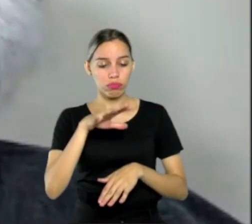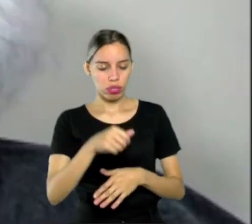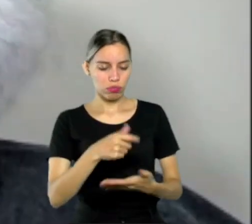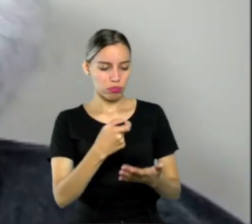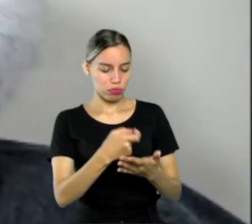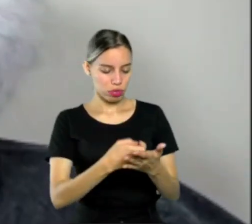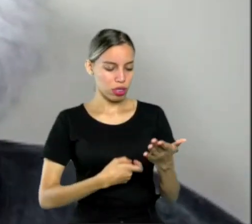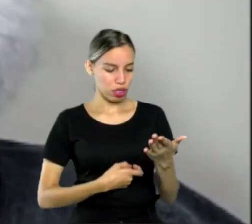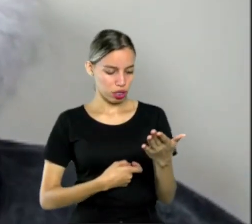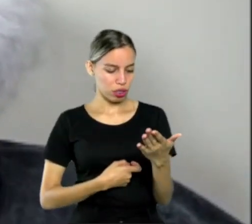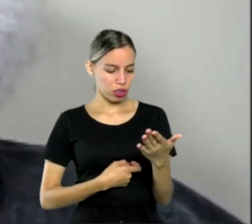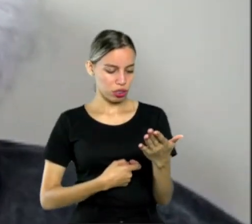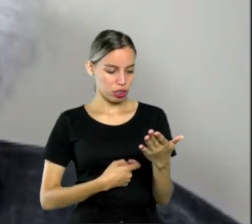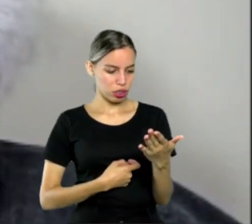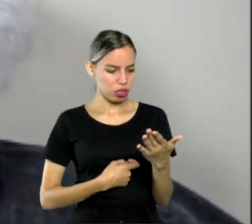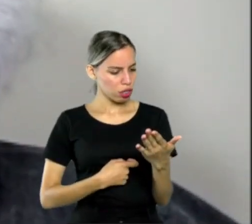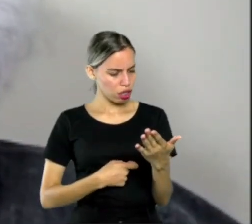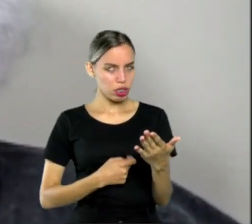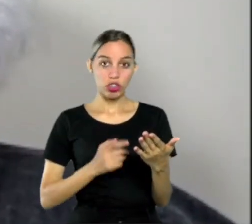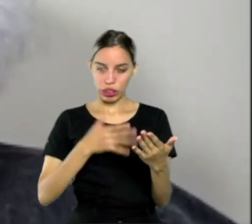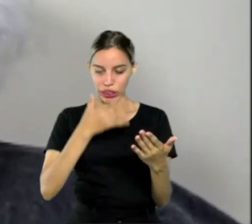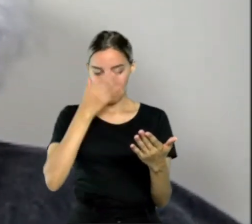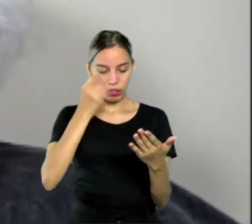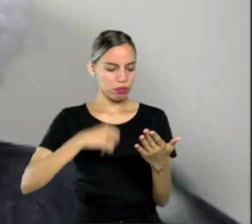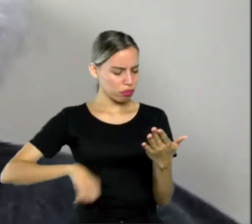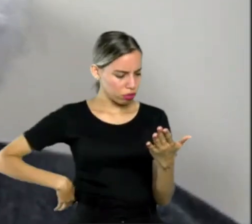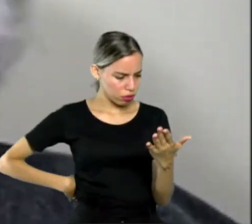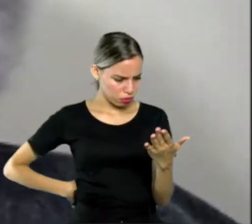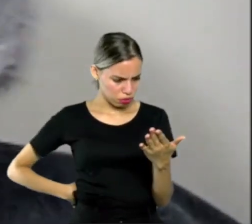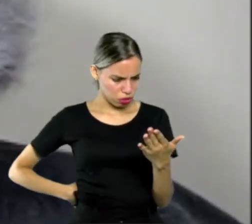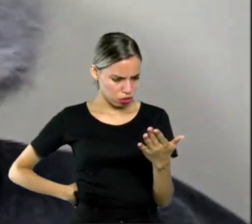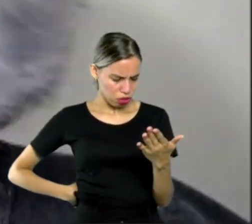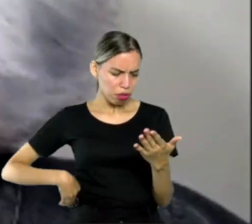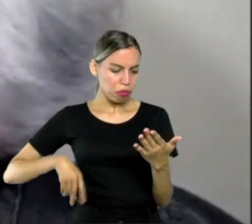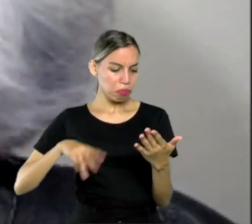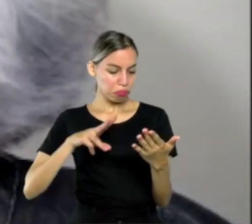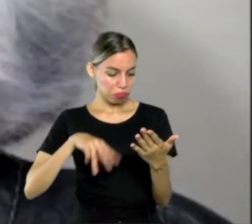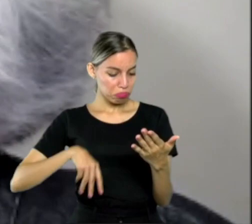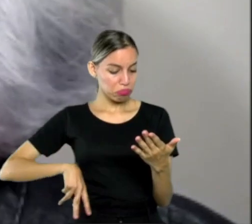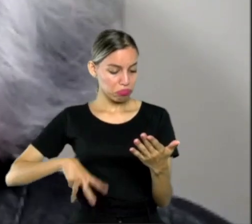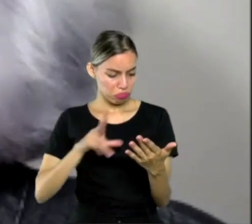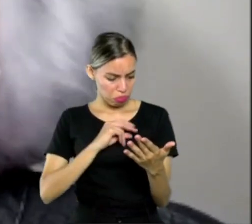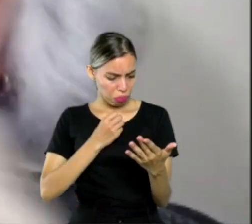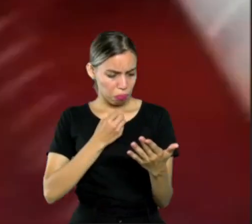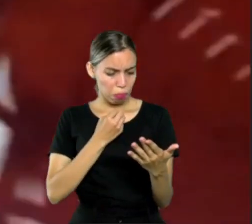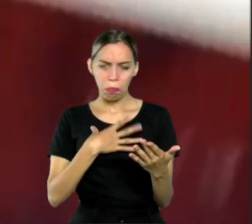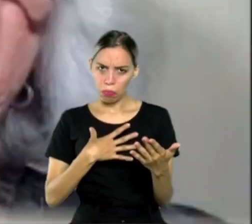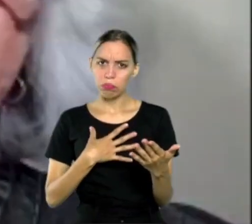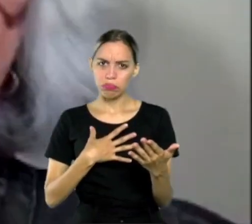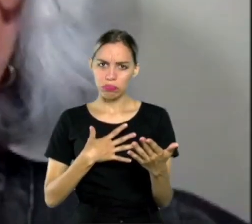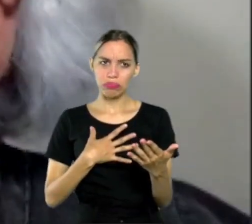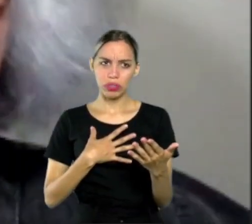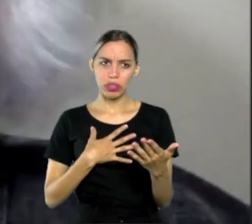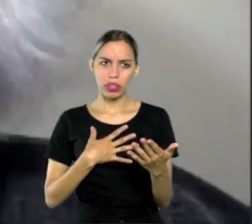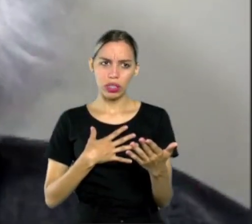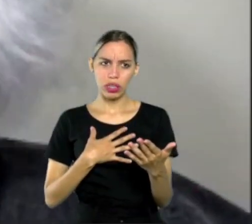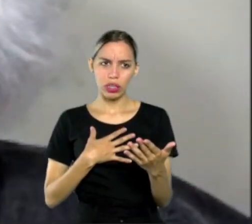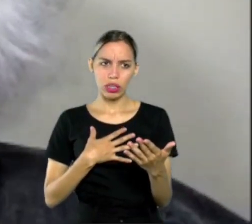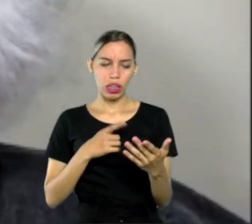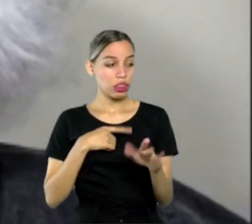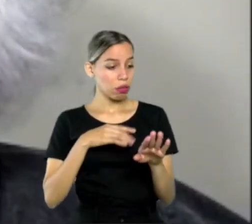esqueci dele, e falo, puxa, isso aqui tá bom. Esse aí da capa, eu gosto dele. Quer ler ele pra gente?